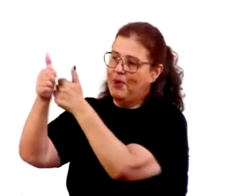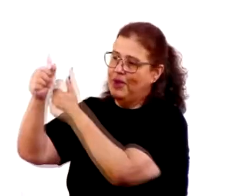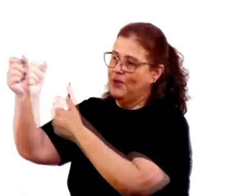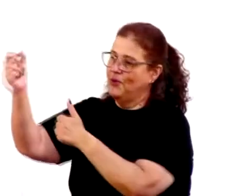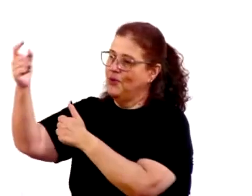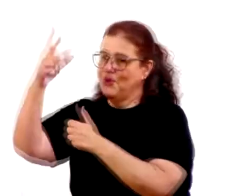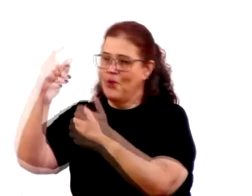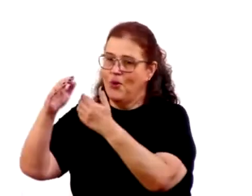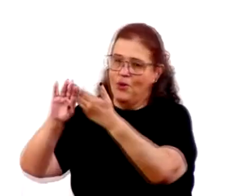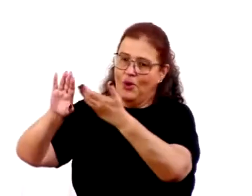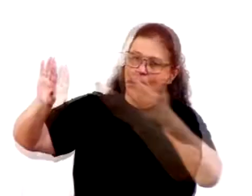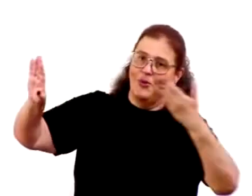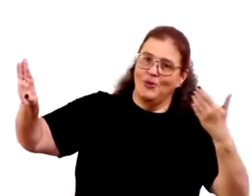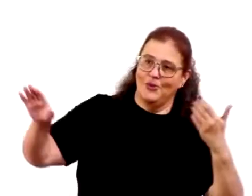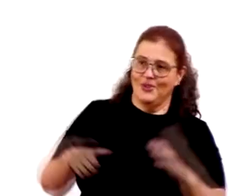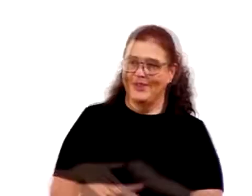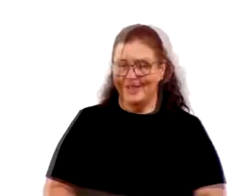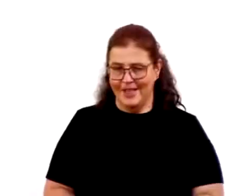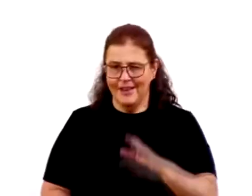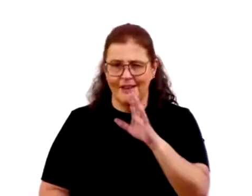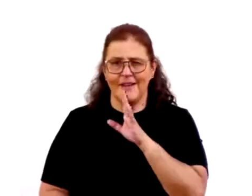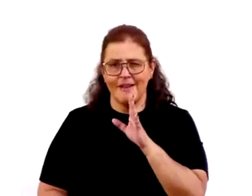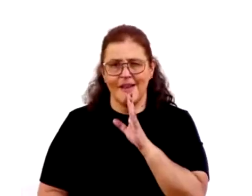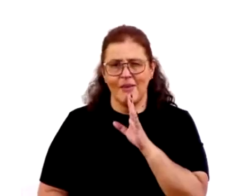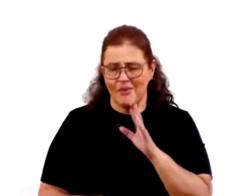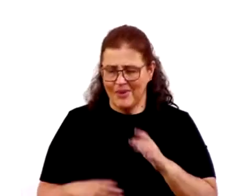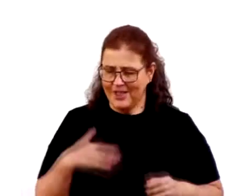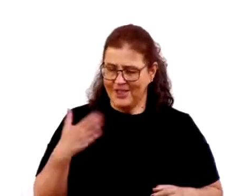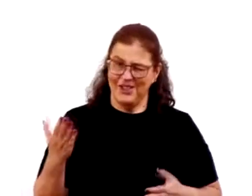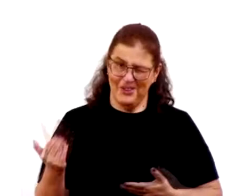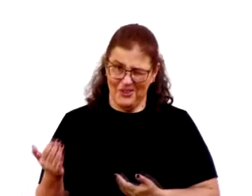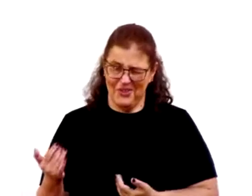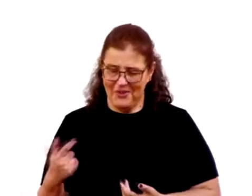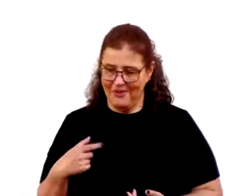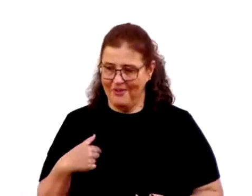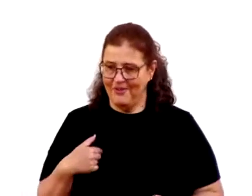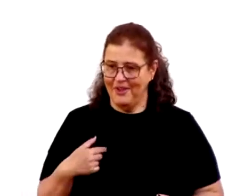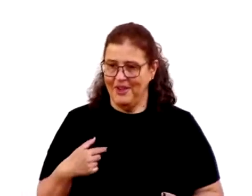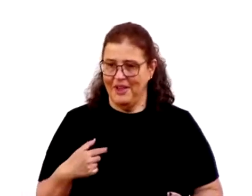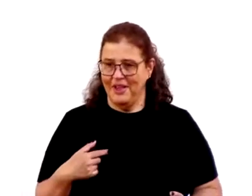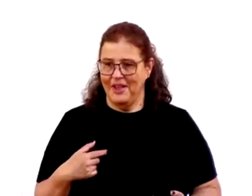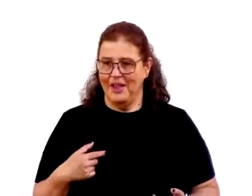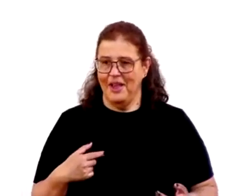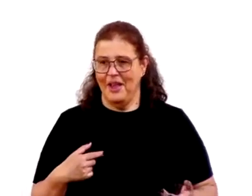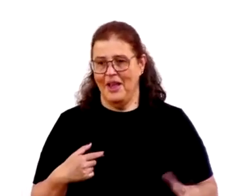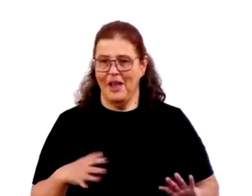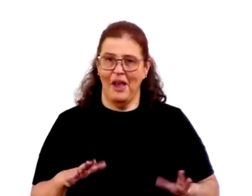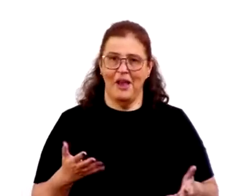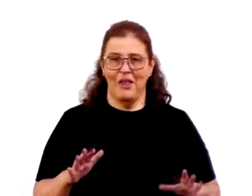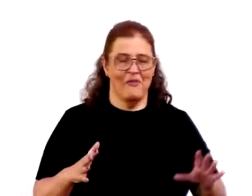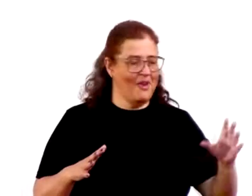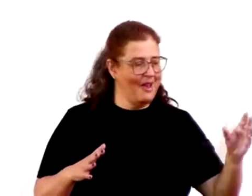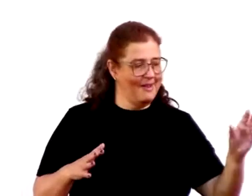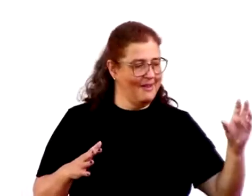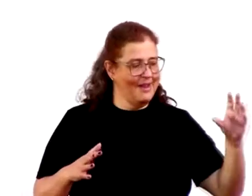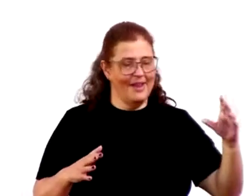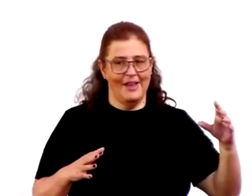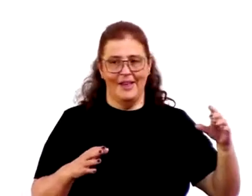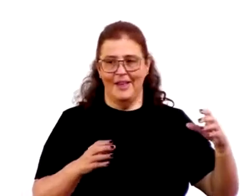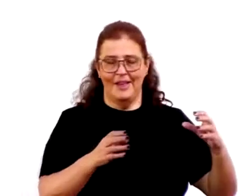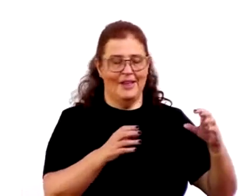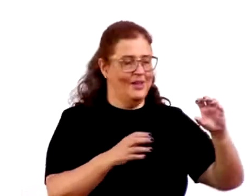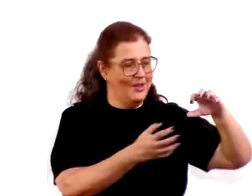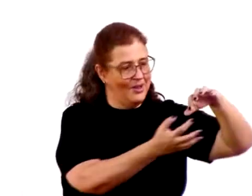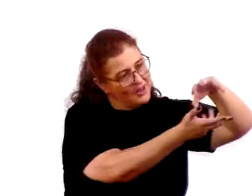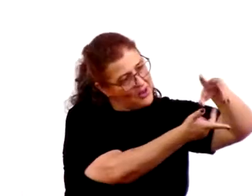éramos bem jovens, ia até Plutão. Agora diz que Plutão não é mais planeta, então não vamos definir aqui se são